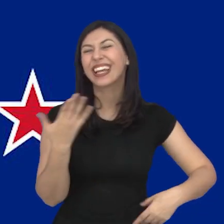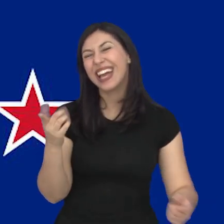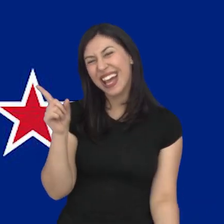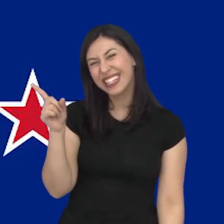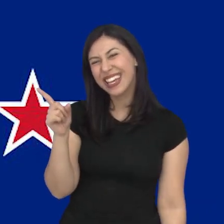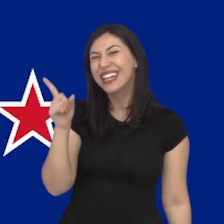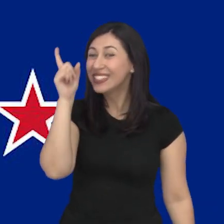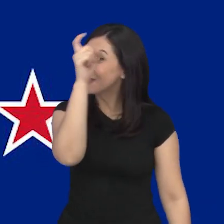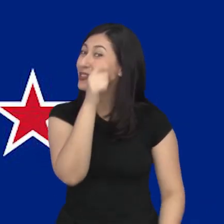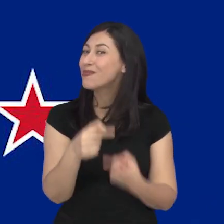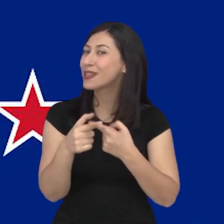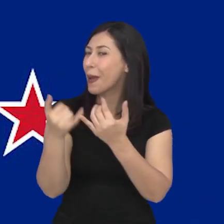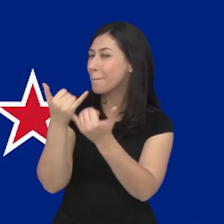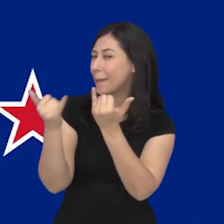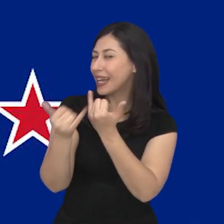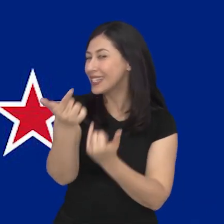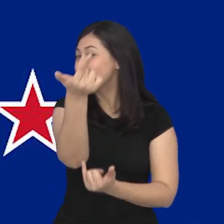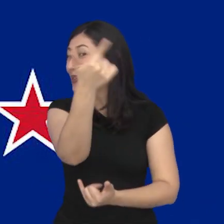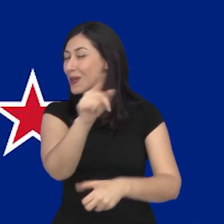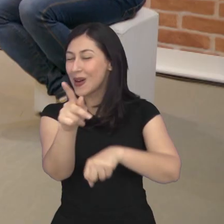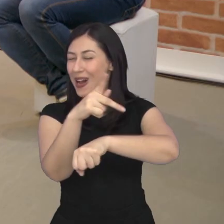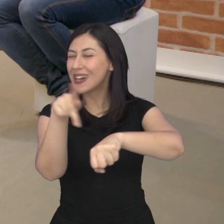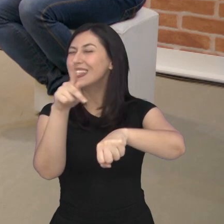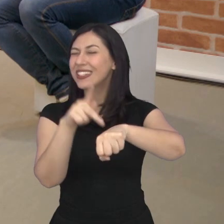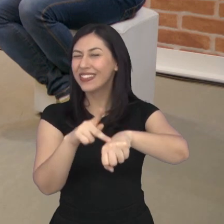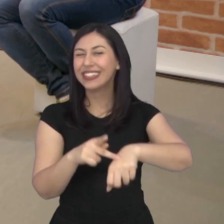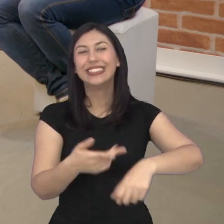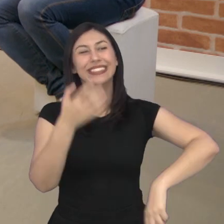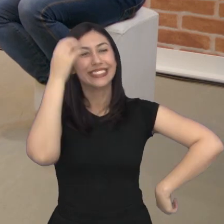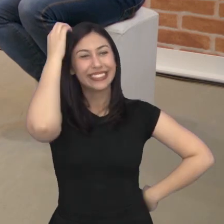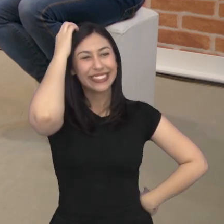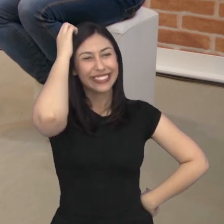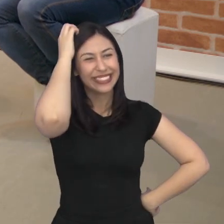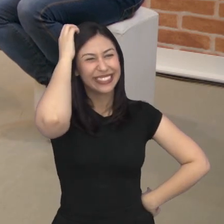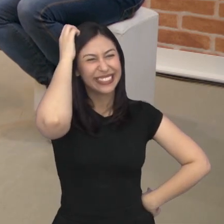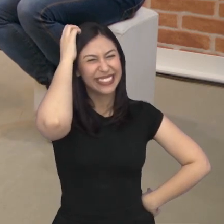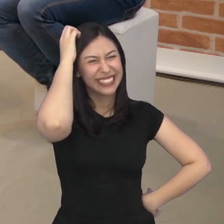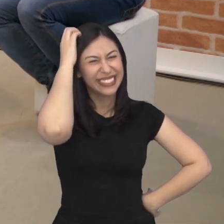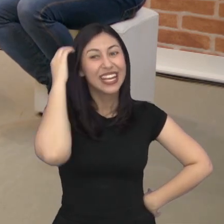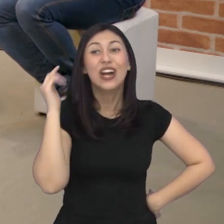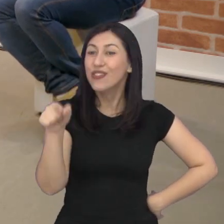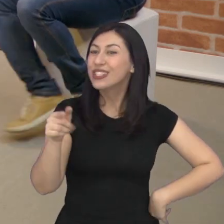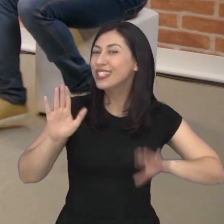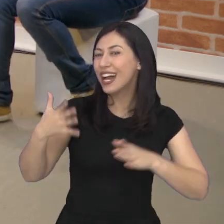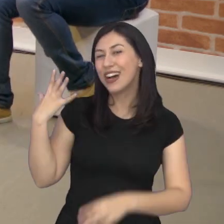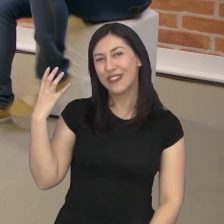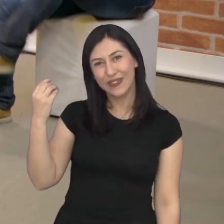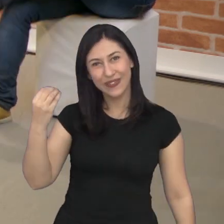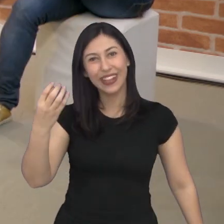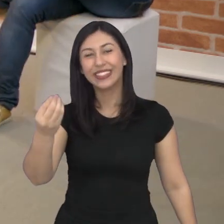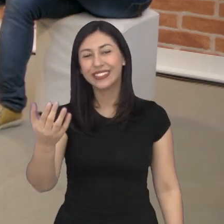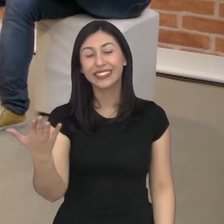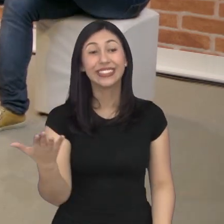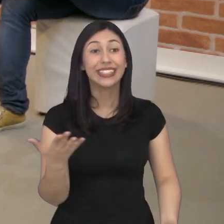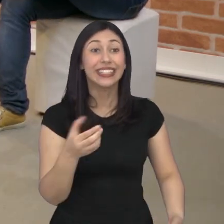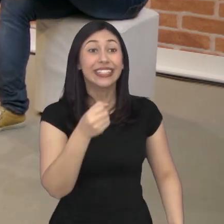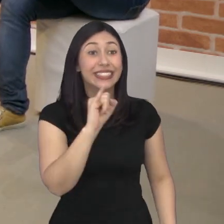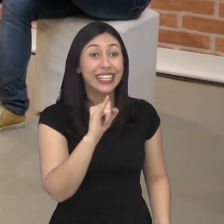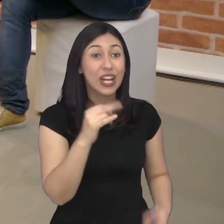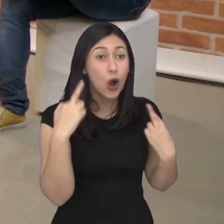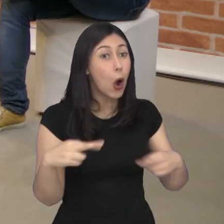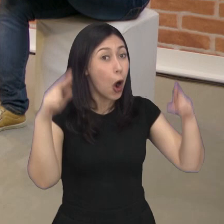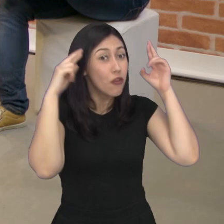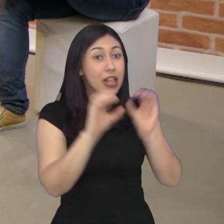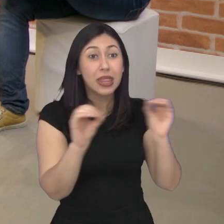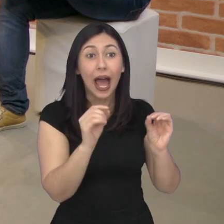Essa é pegadinha porque ela faz lembrar a bandeira de outro lugar, né? Nossa. Mas você já viajou boa parte deste globo. Não, se eu não